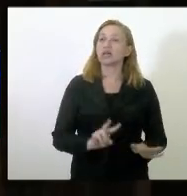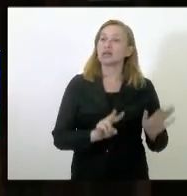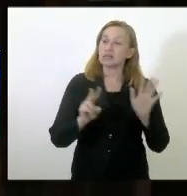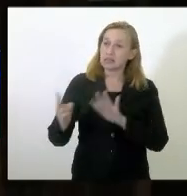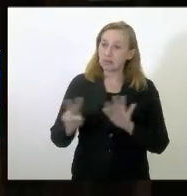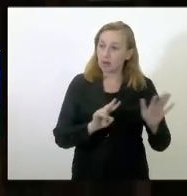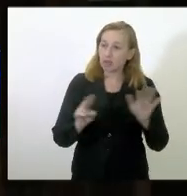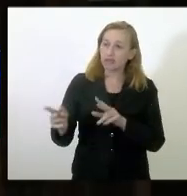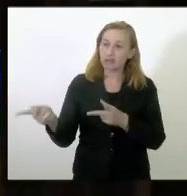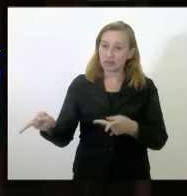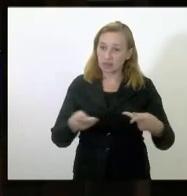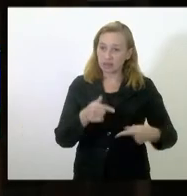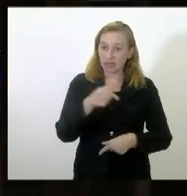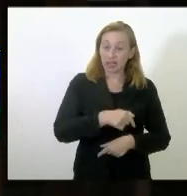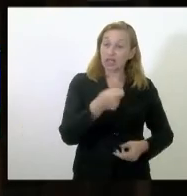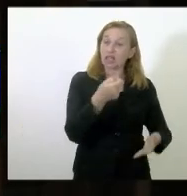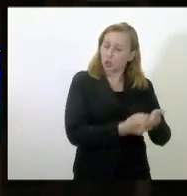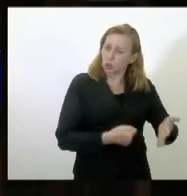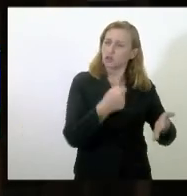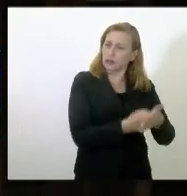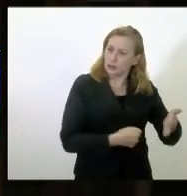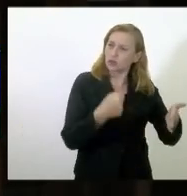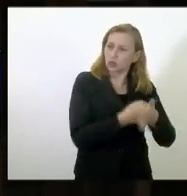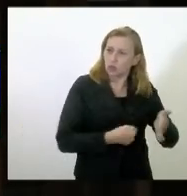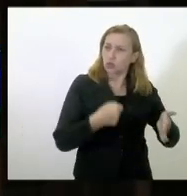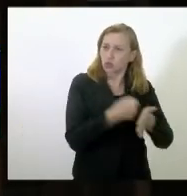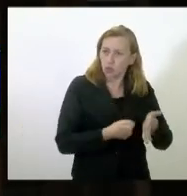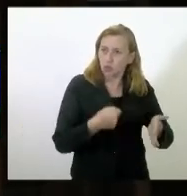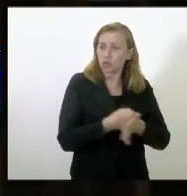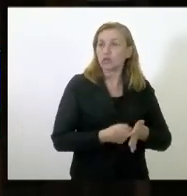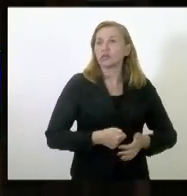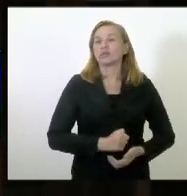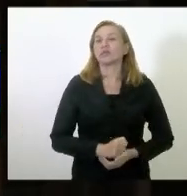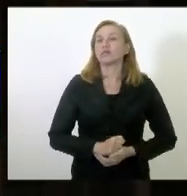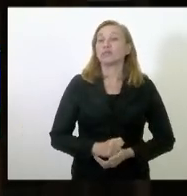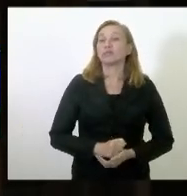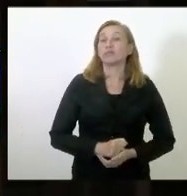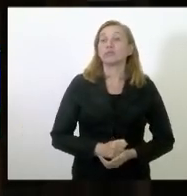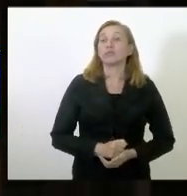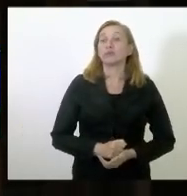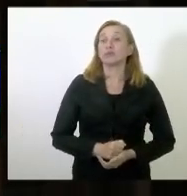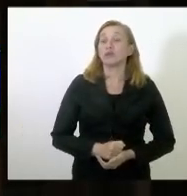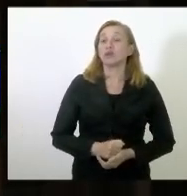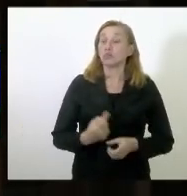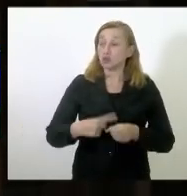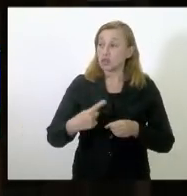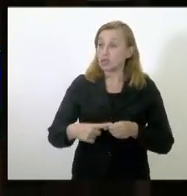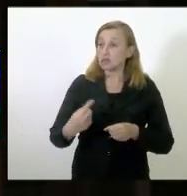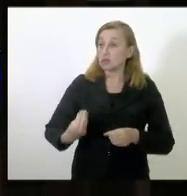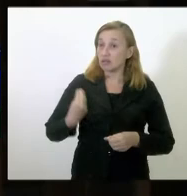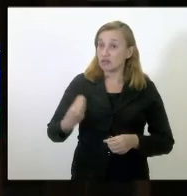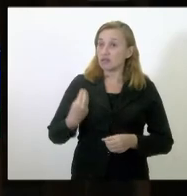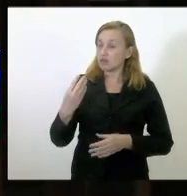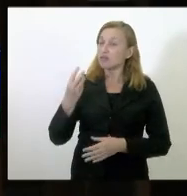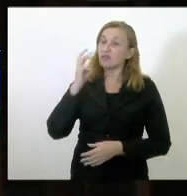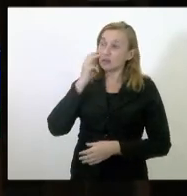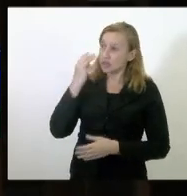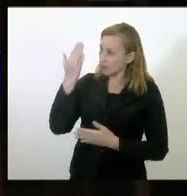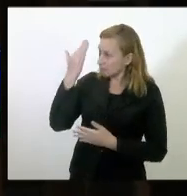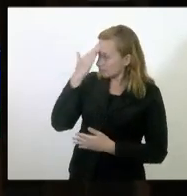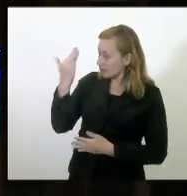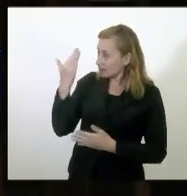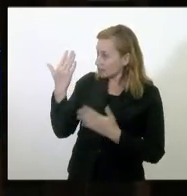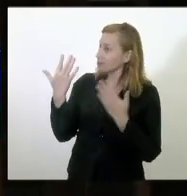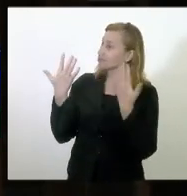aqui, brigando, lutando pela região. Valdec, grande abraço, parabéns pelo